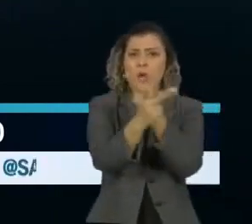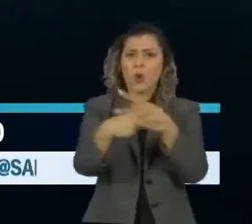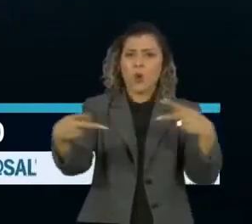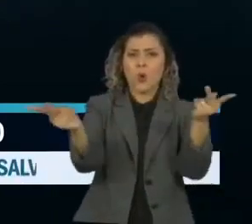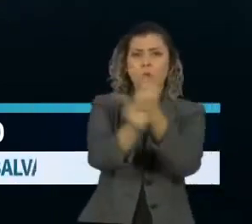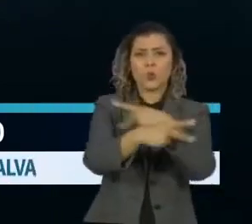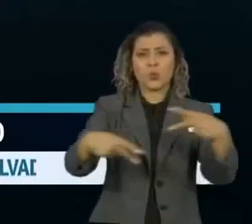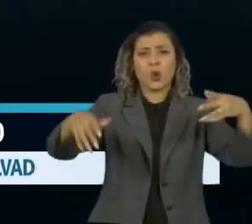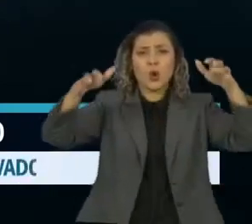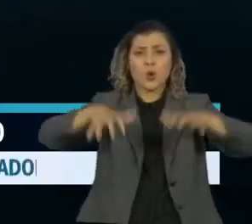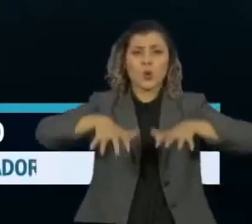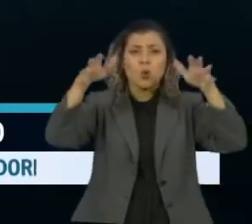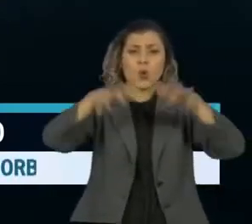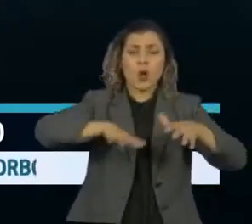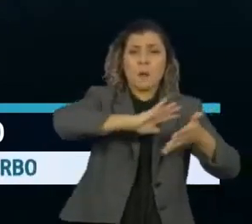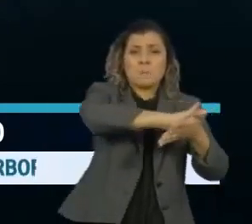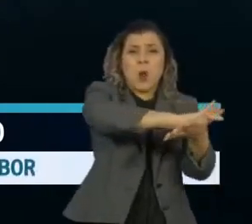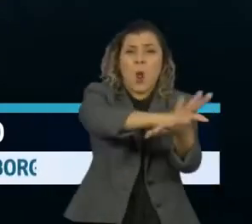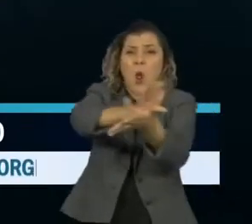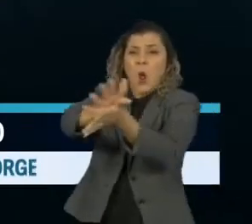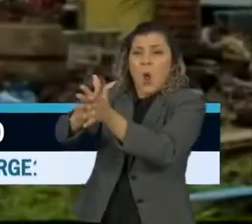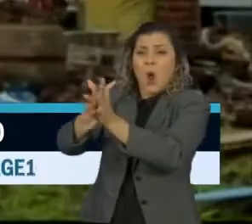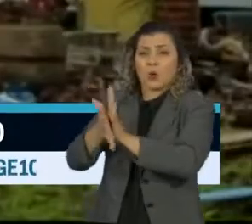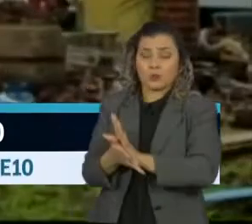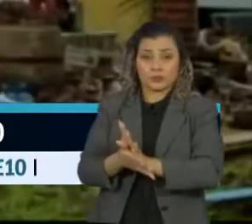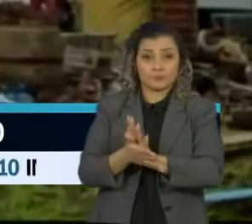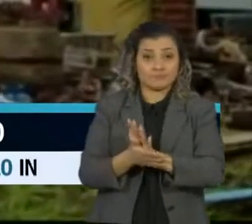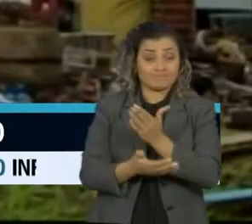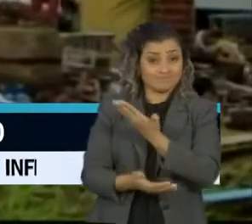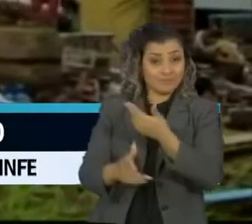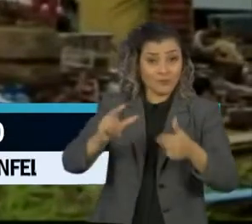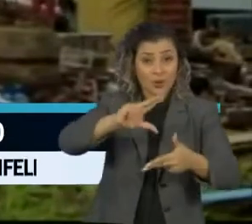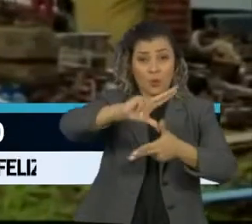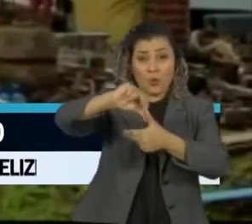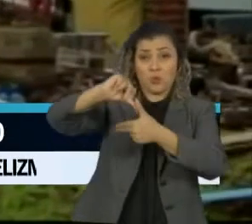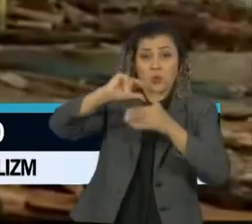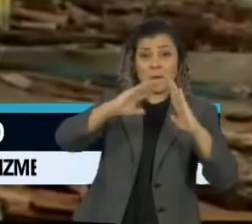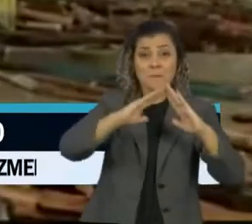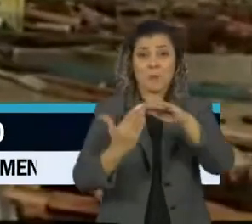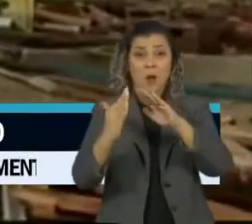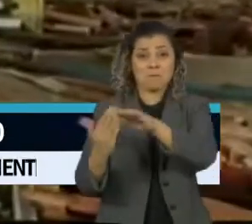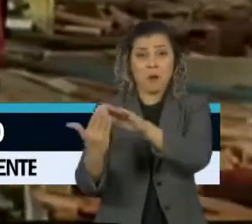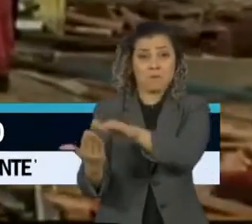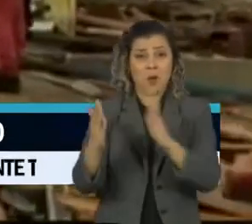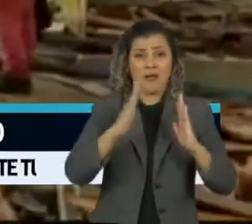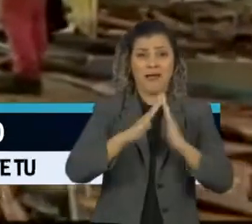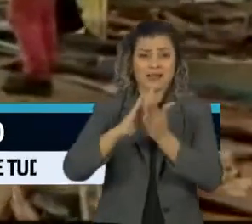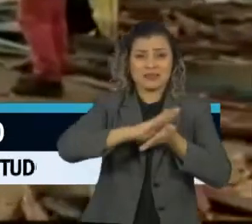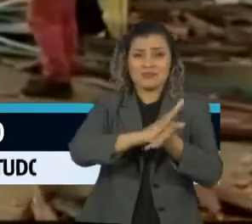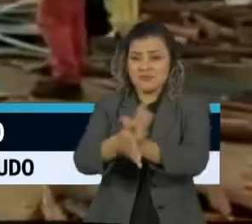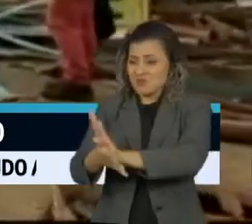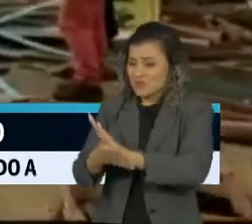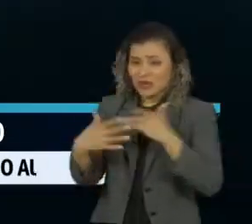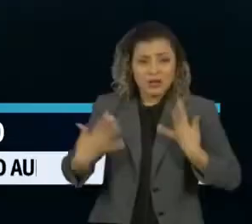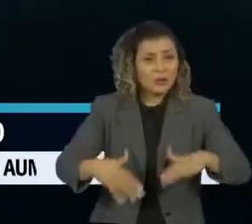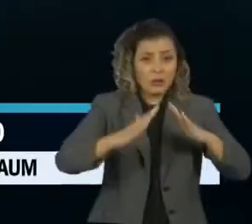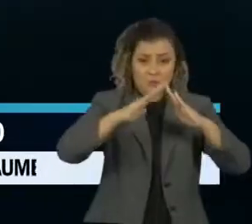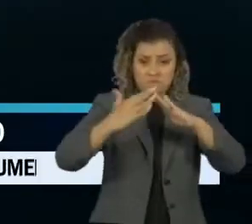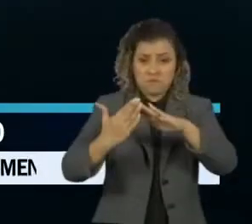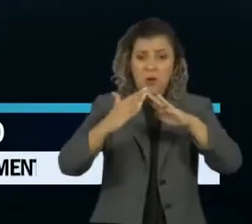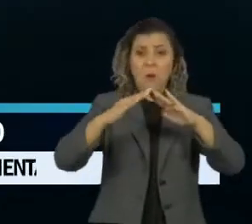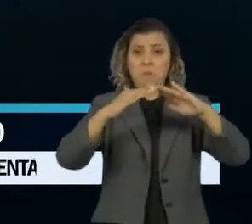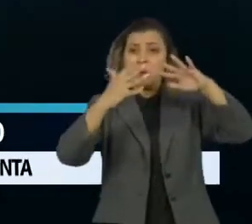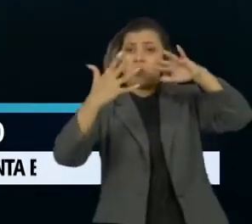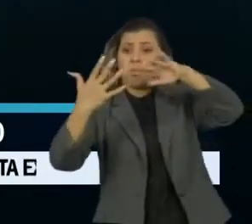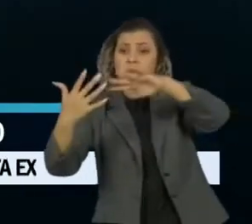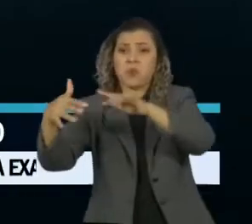tempestades deixaram um rastro de destruição. Os tornados derrubaram casas, destruíram telhados, tombaram